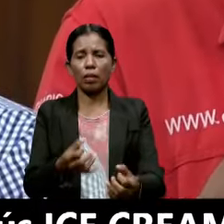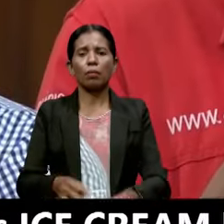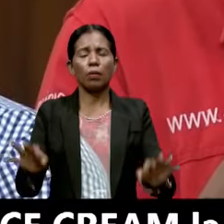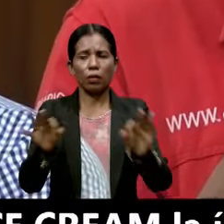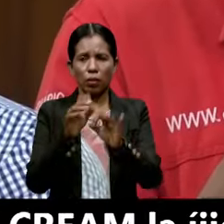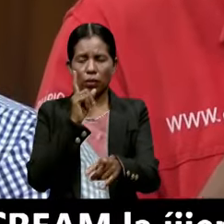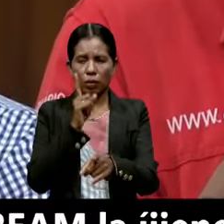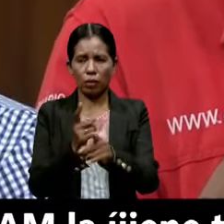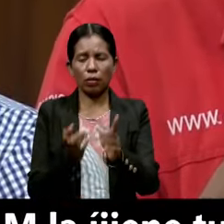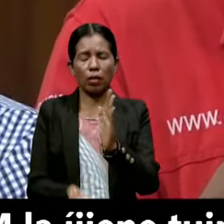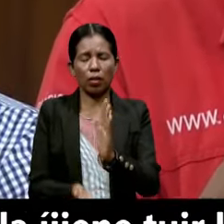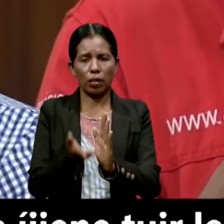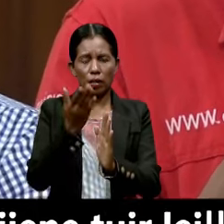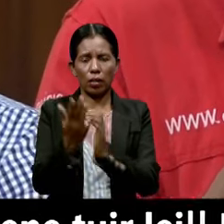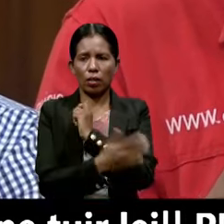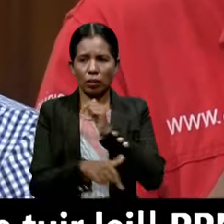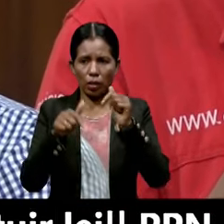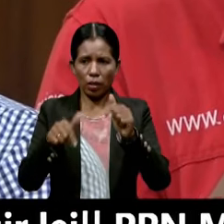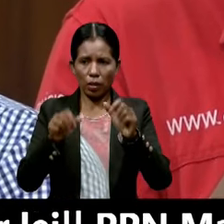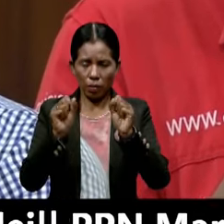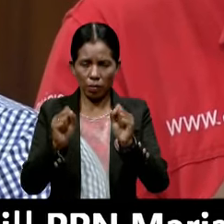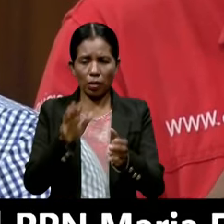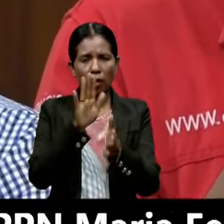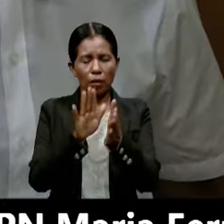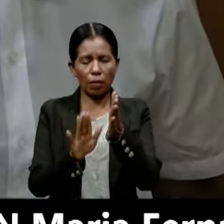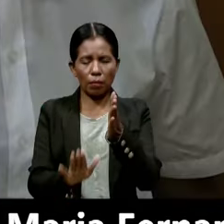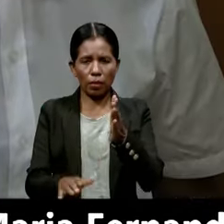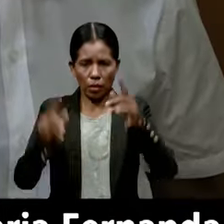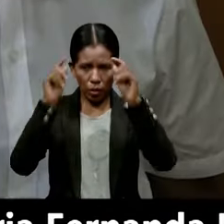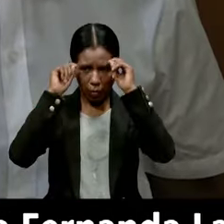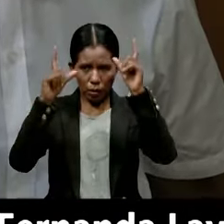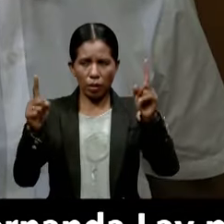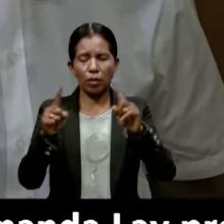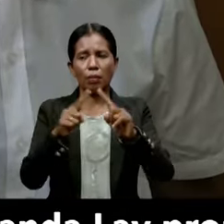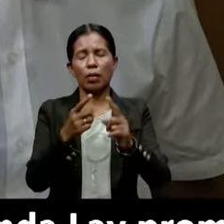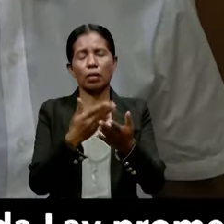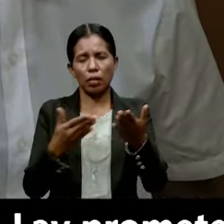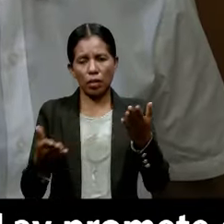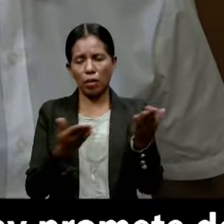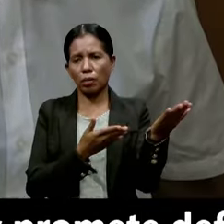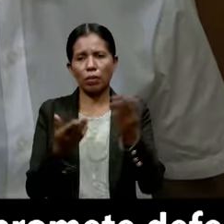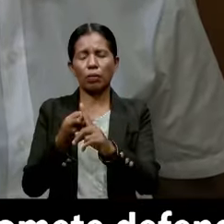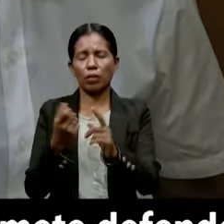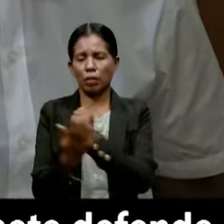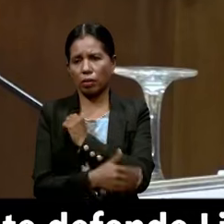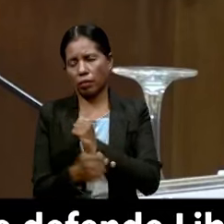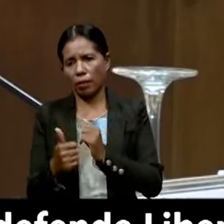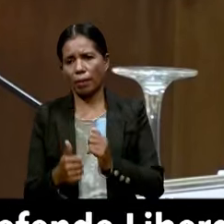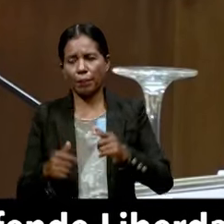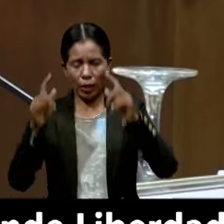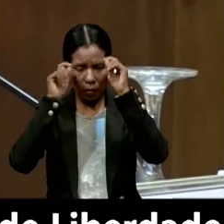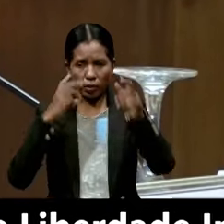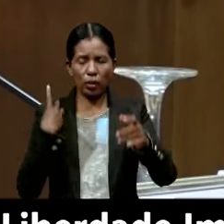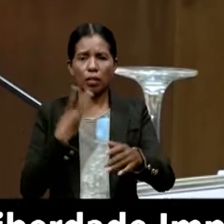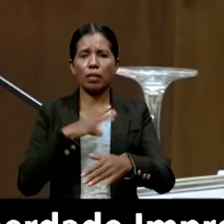debes olia sai produção e railaran nune belha menos dependência Timor-Leste basasan importação Timor desde ita